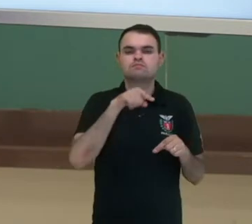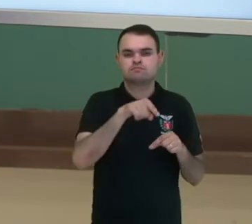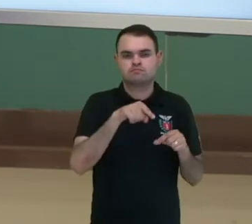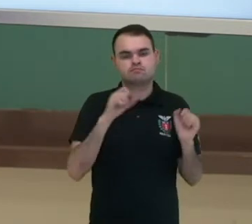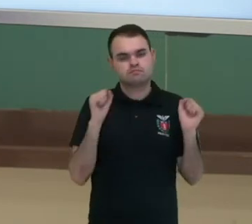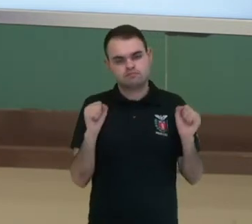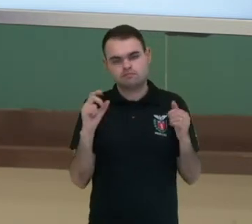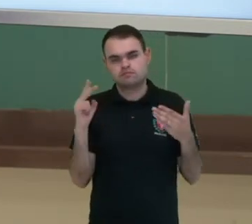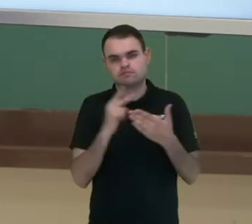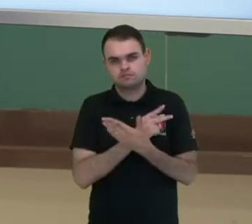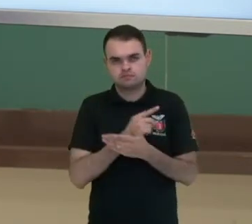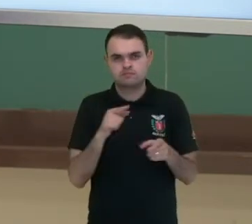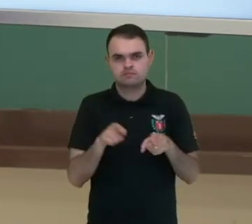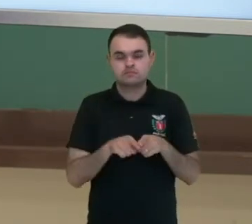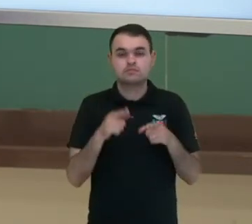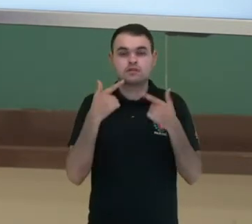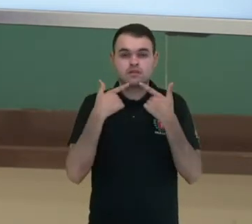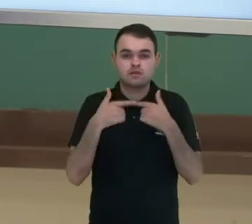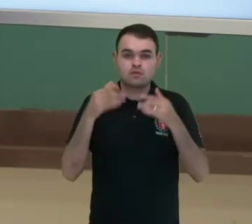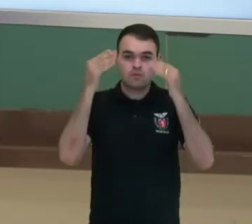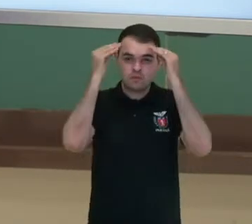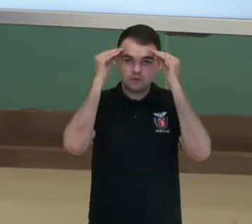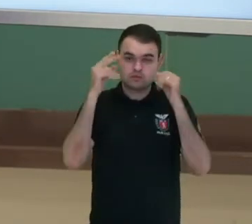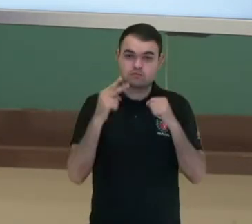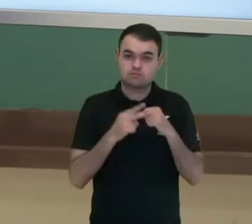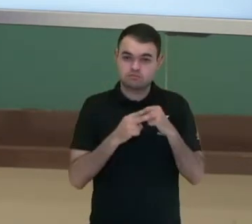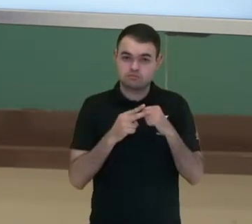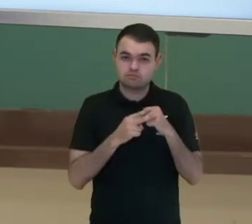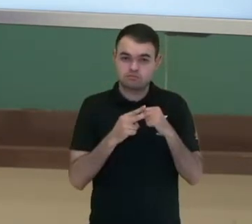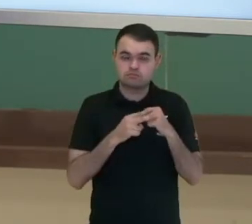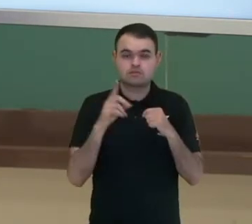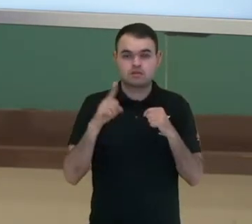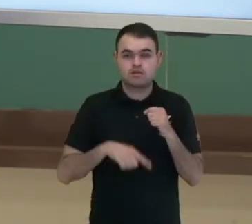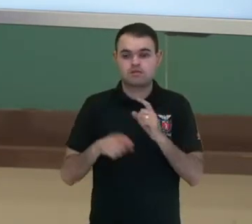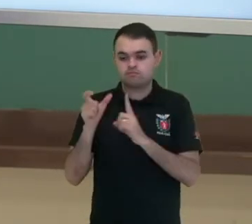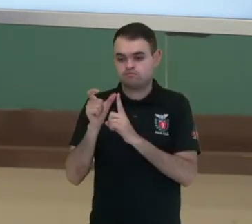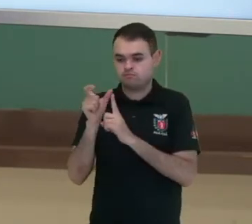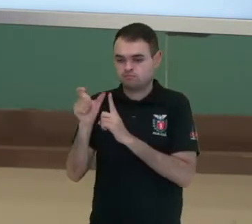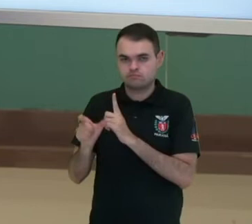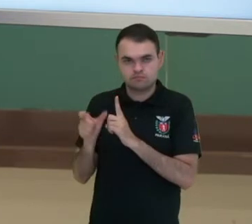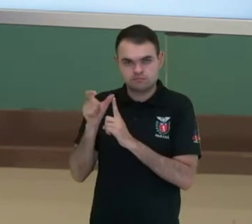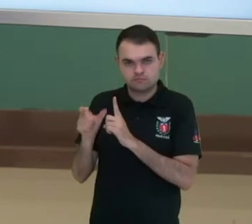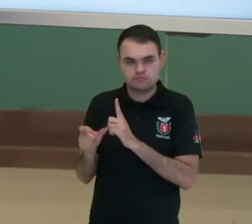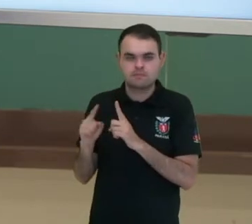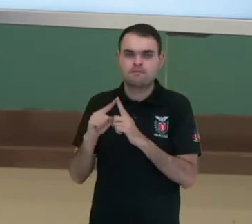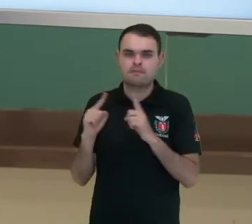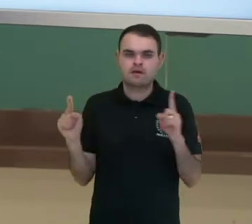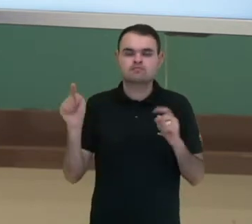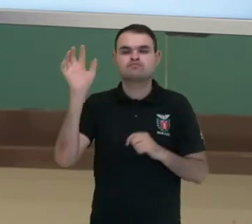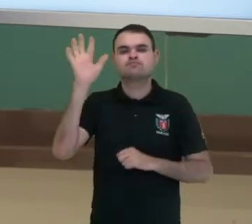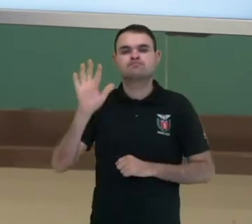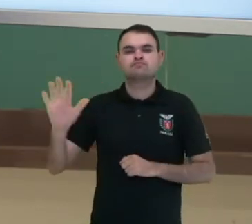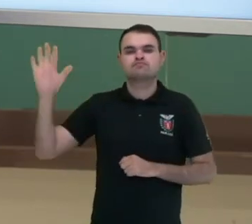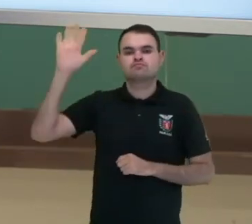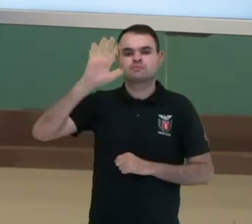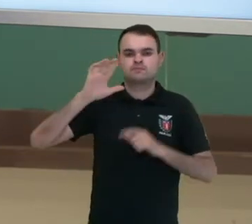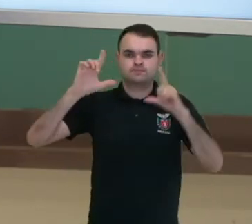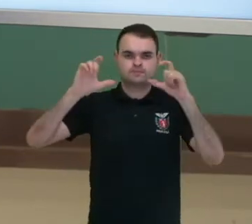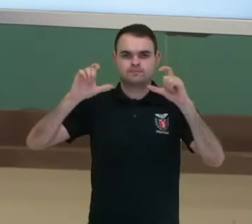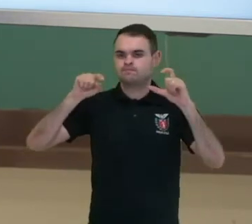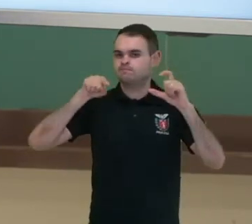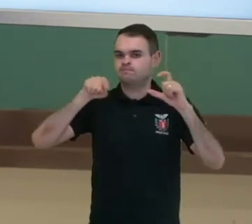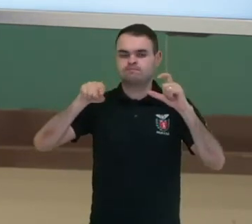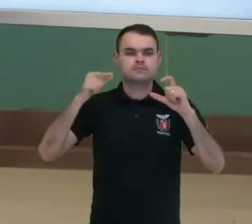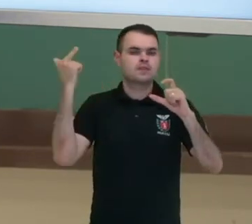fotógrafo, aí vem a linguagem verbal, que a linguagem verbal se constitui das palavras. Mas, no geral, as fotos não